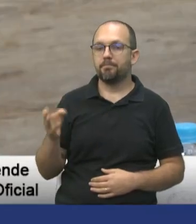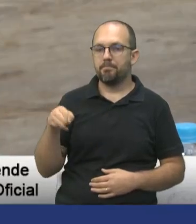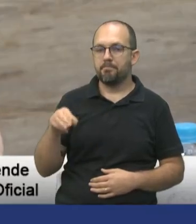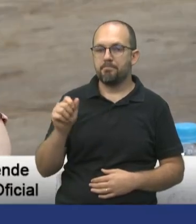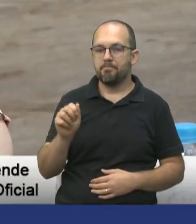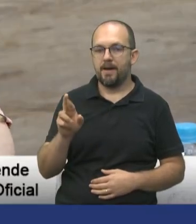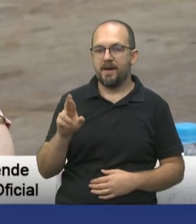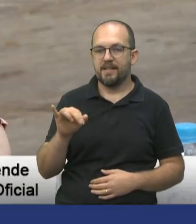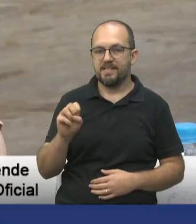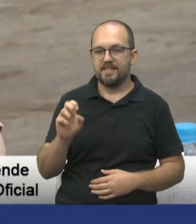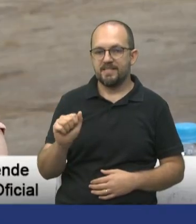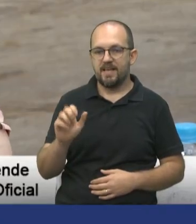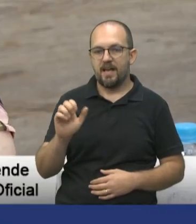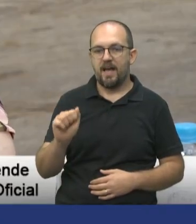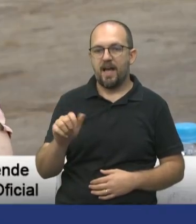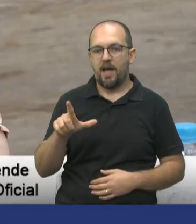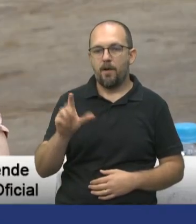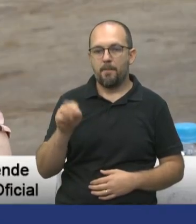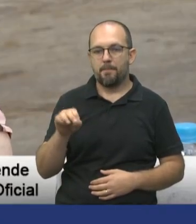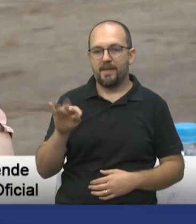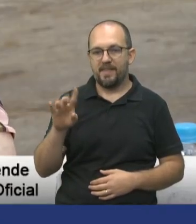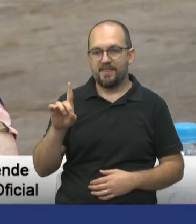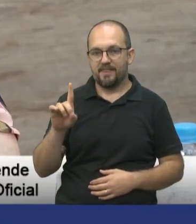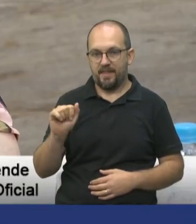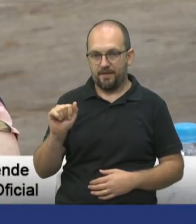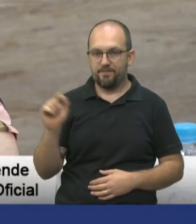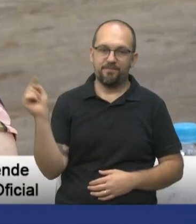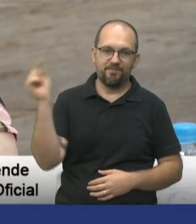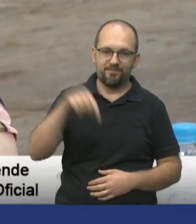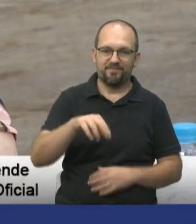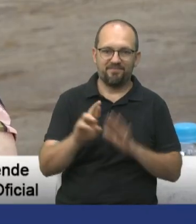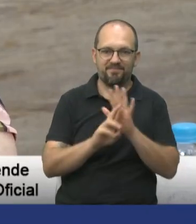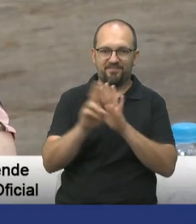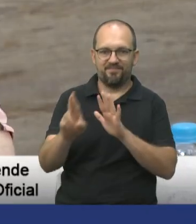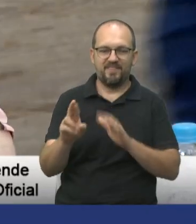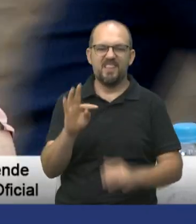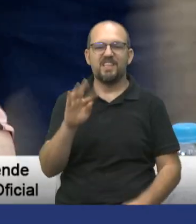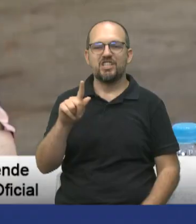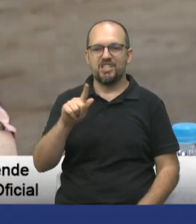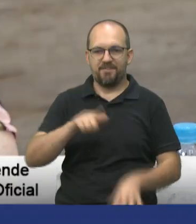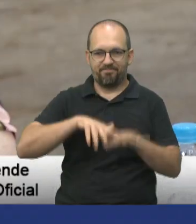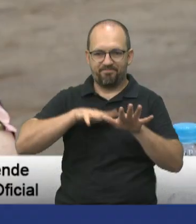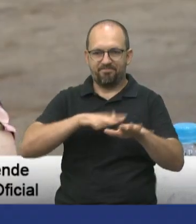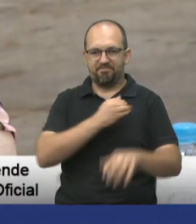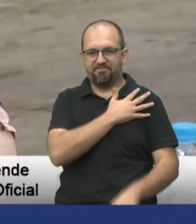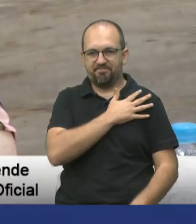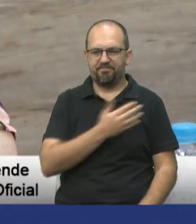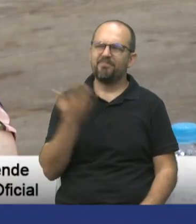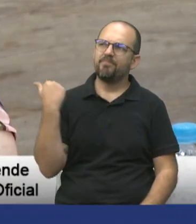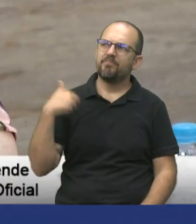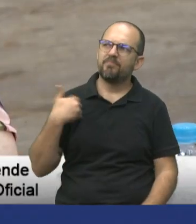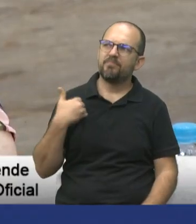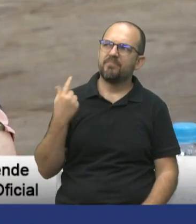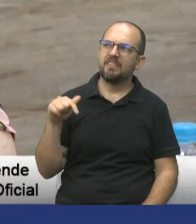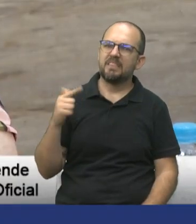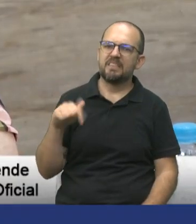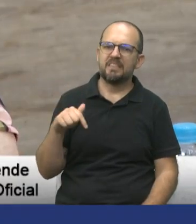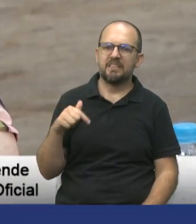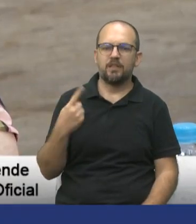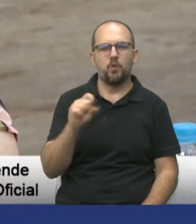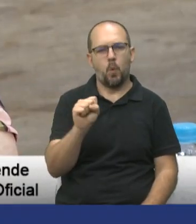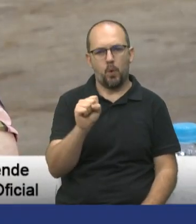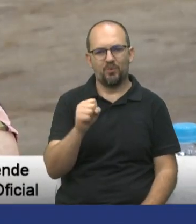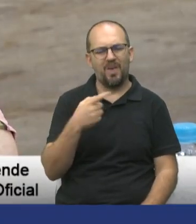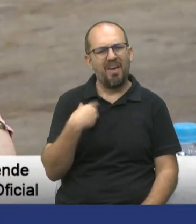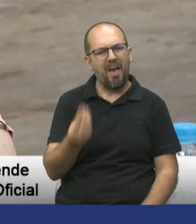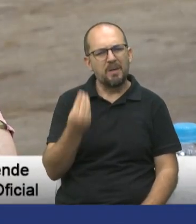Marisa de Almeida, ela veio representando o tiro de guerra. Quando eu tinha 17 para 18 anos, eu achava um absurdo